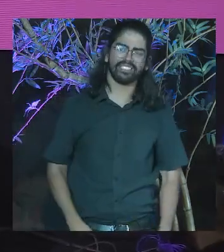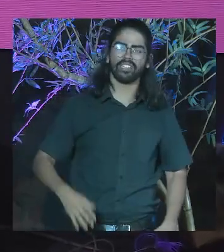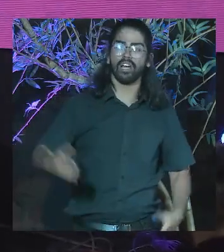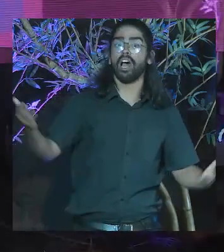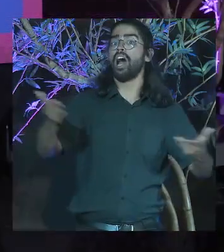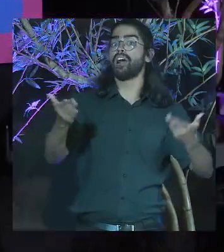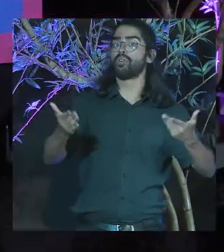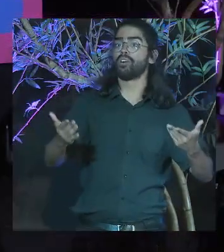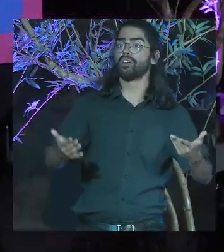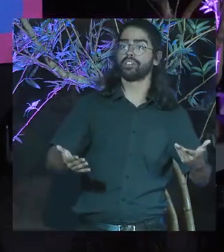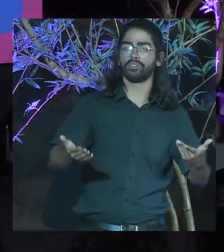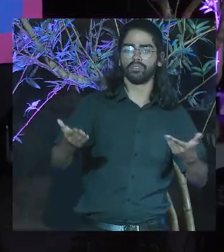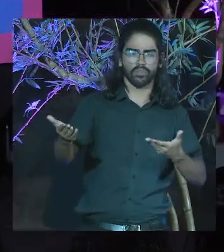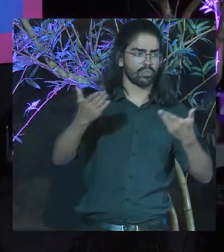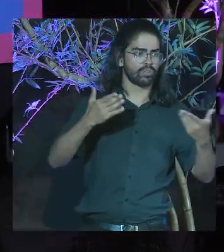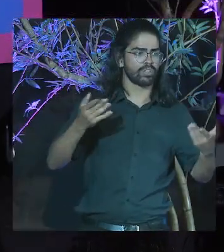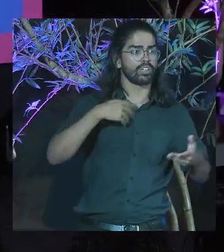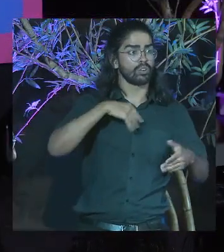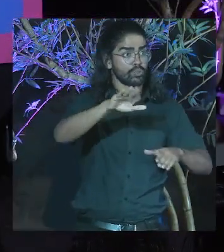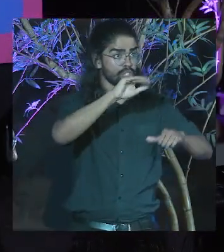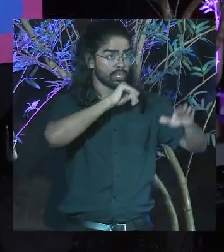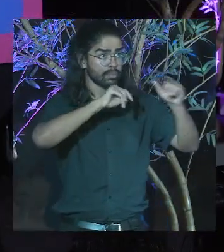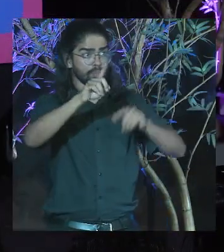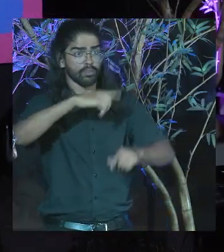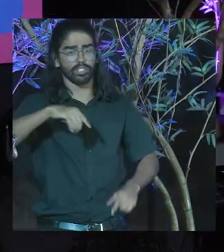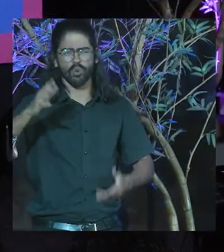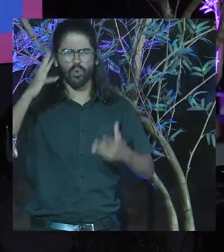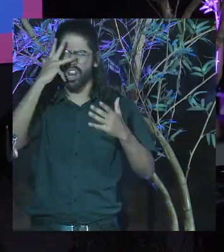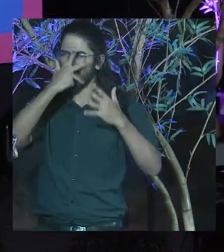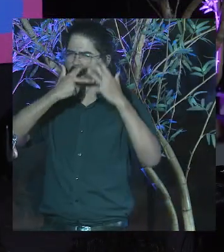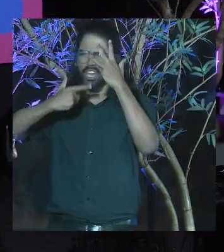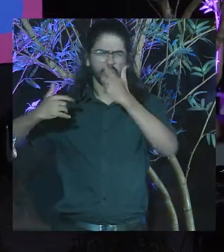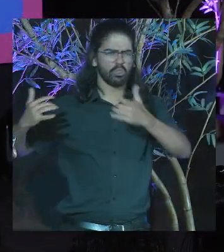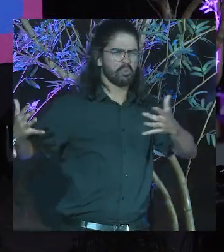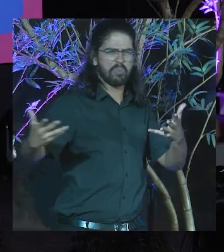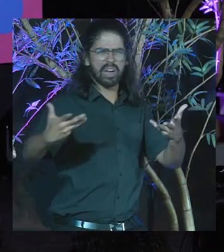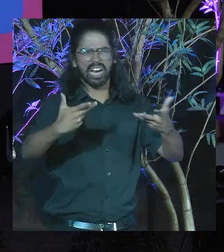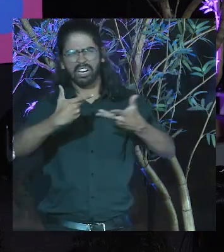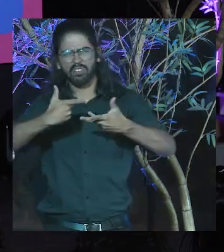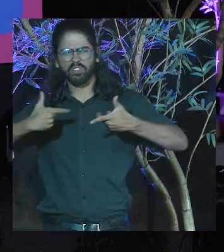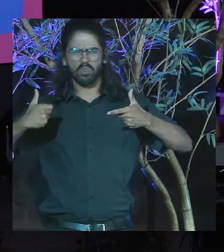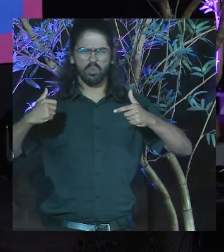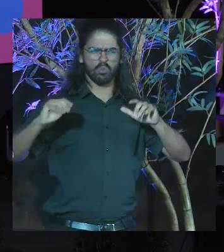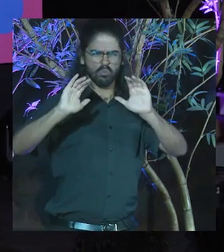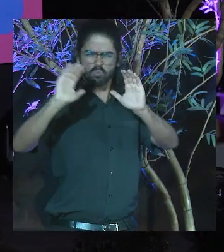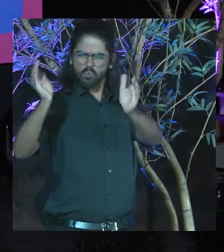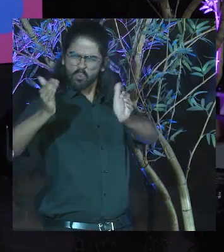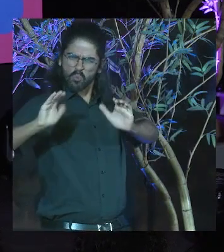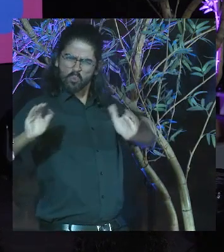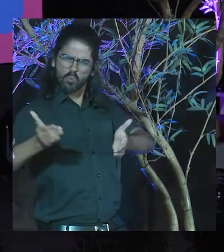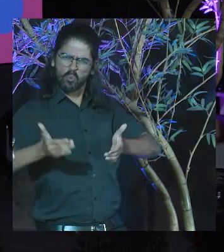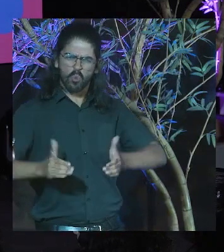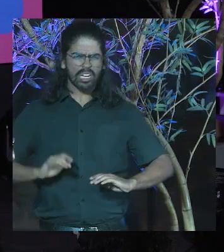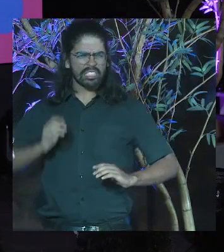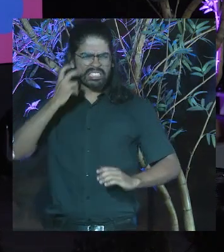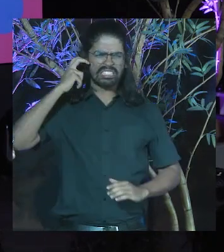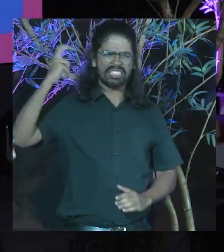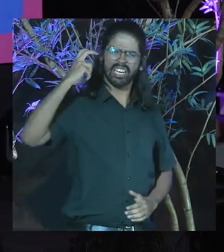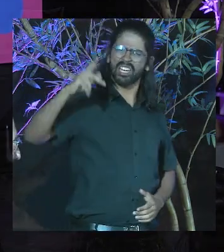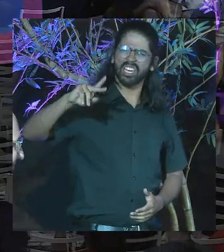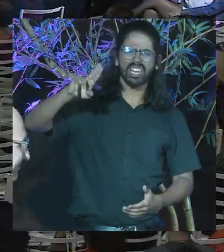meu sinal, estou chamando para vocês aqui o lindo, o maravilhoso, o escultural, o